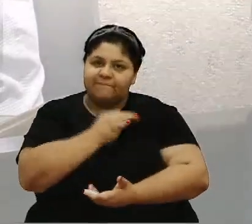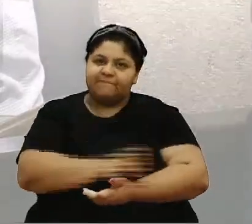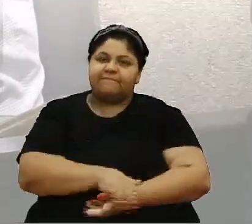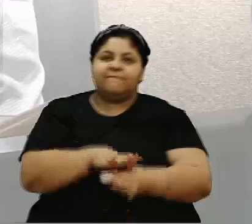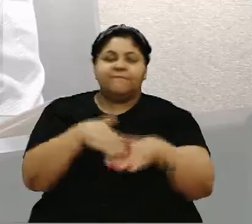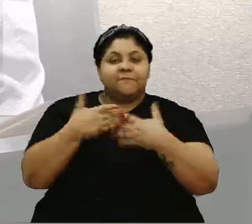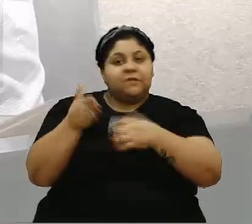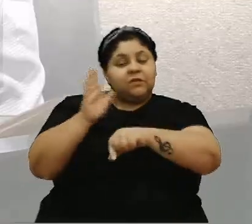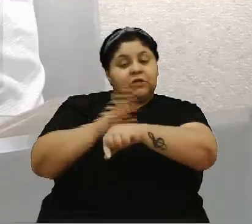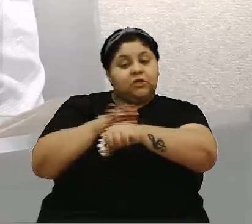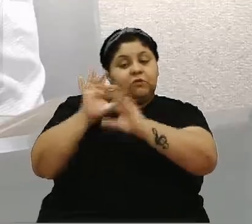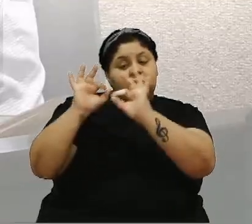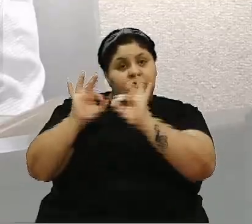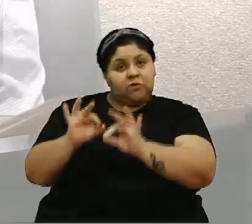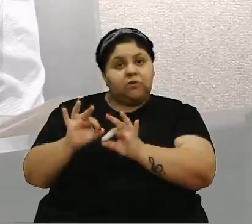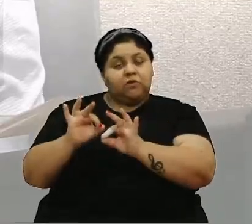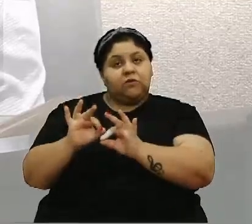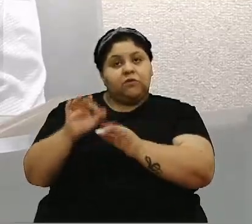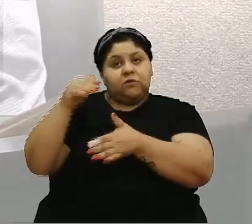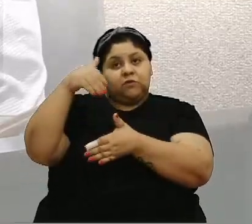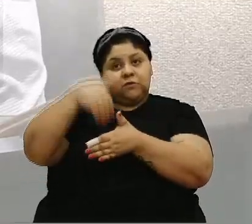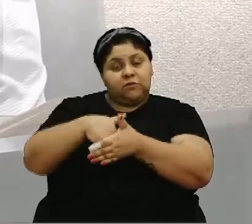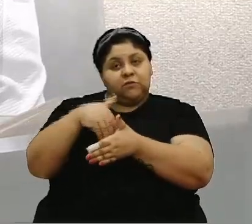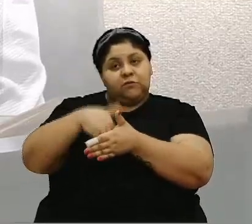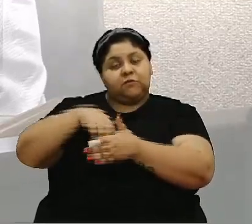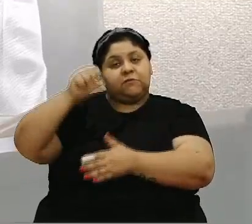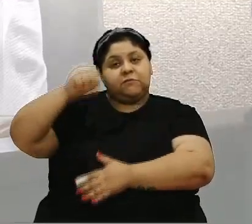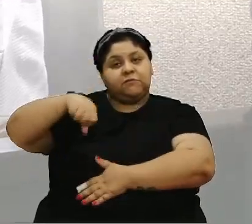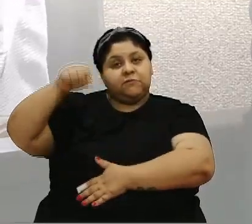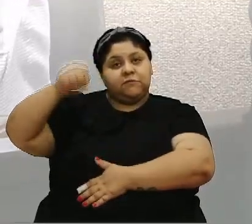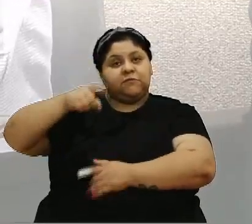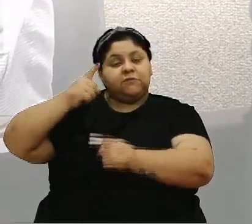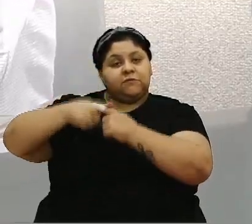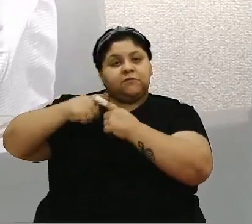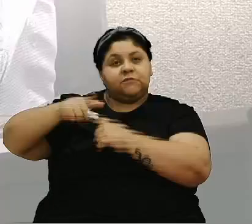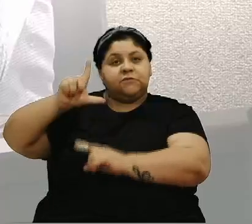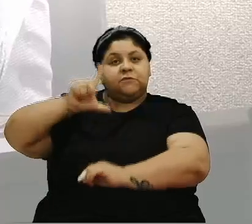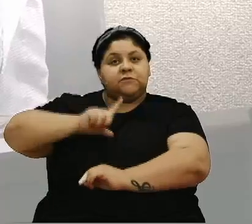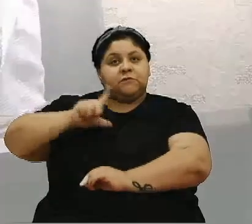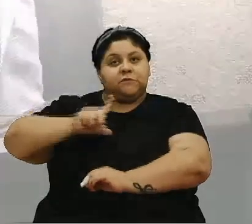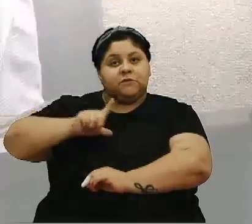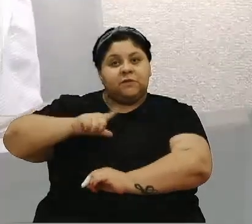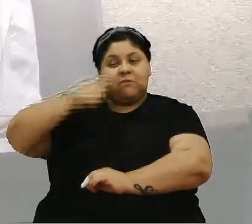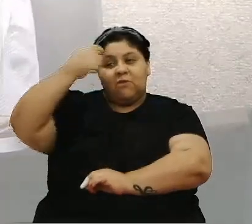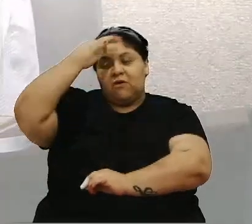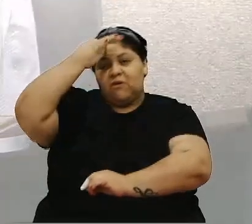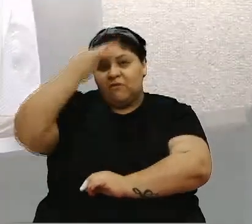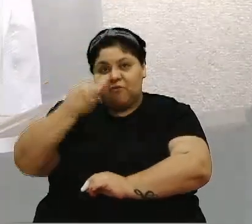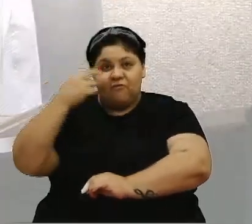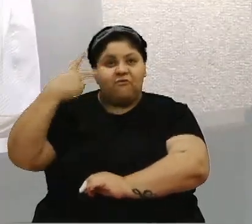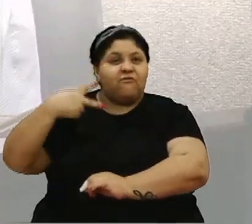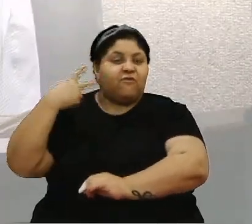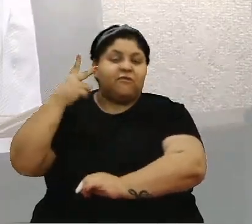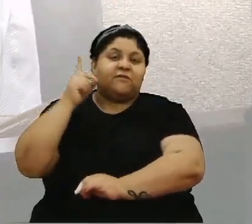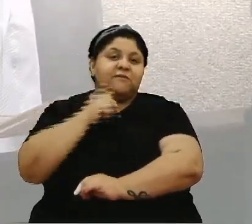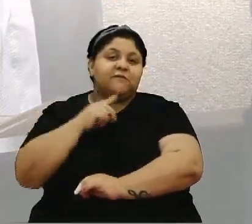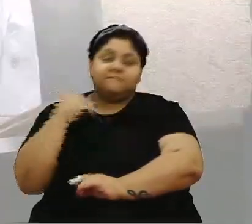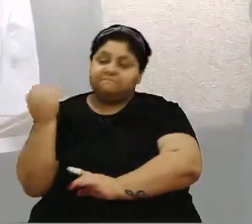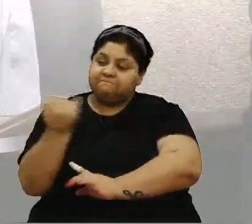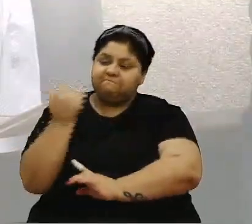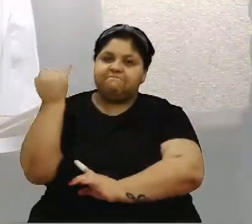no momento oportuno, estaremos votando favorável, porque temos a ciência, vereador Renato, da